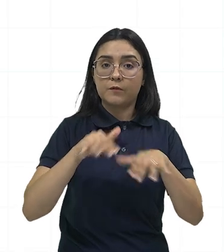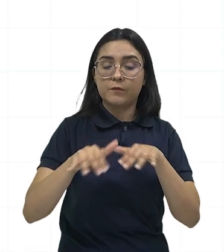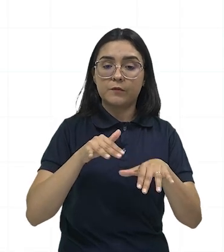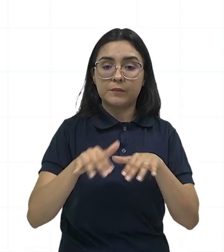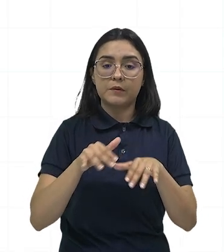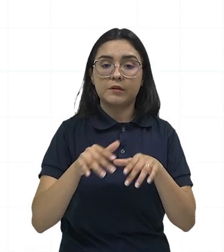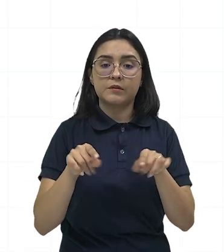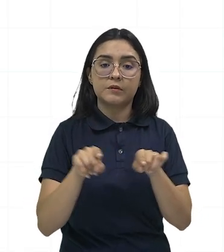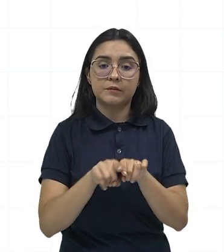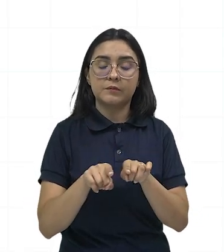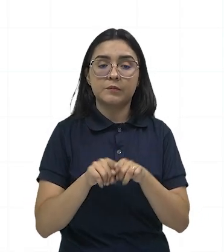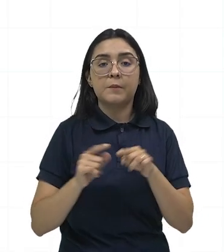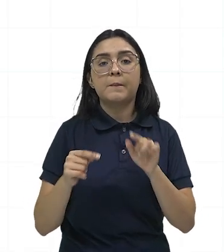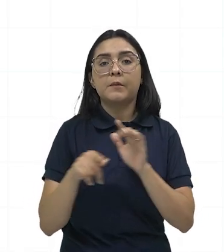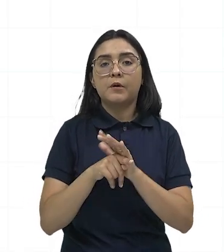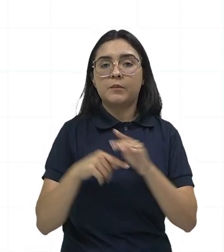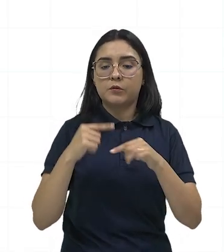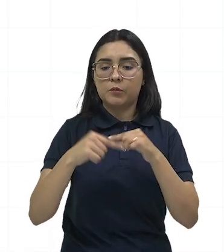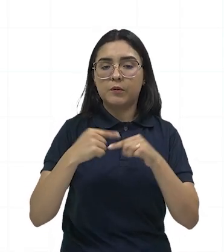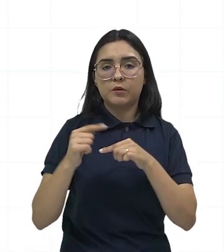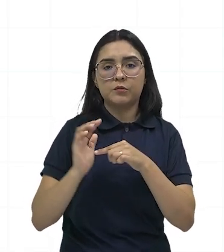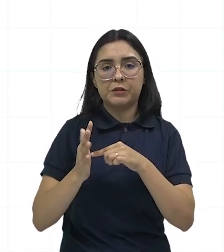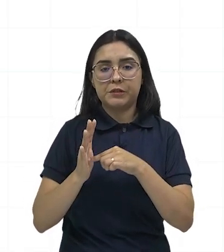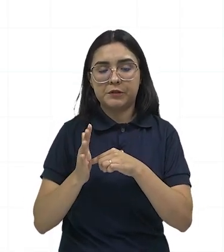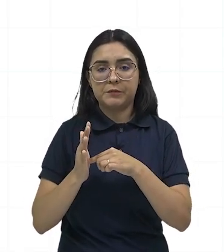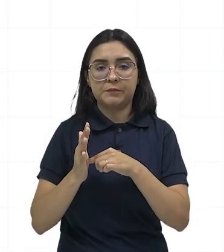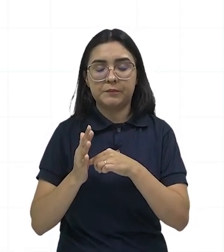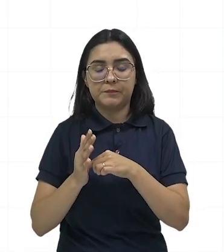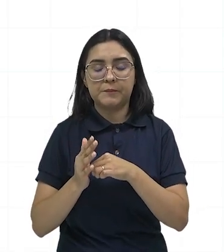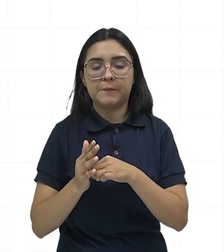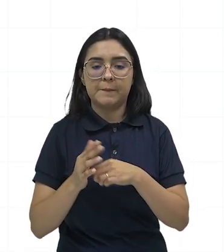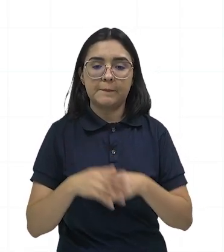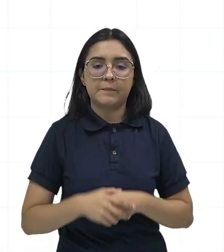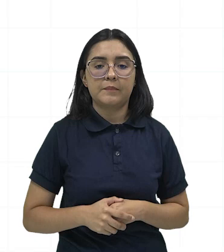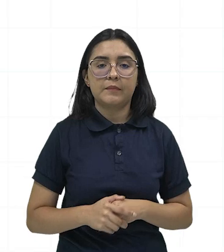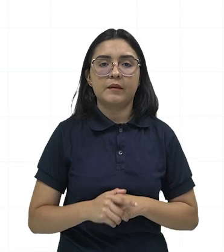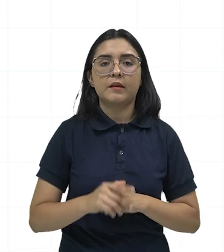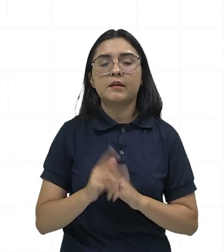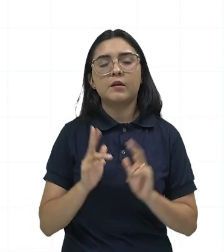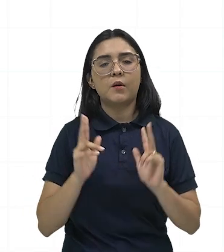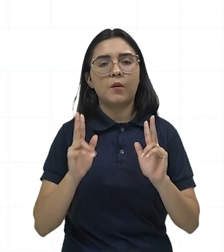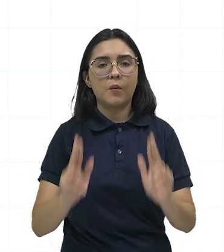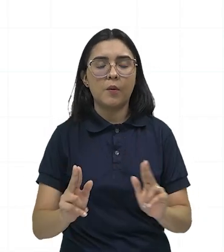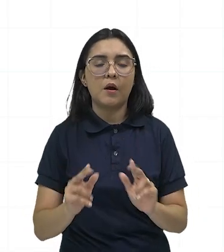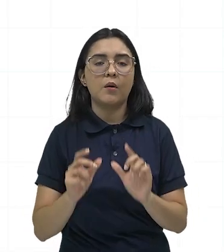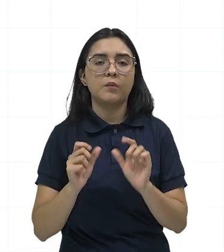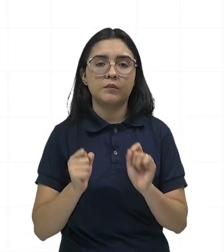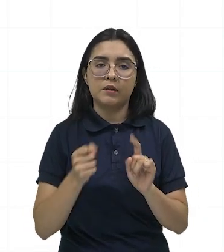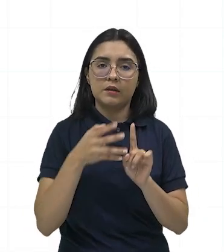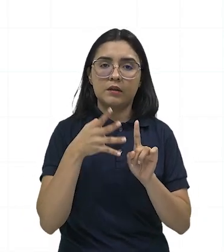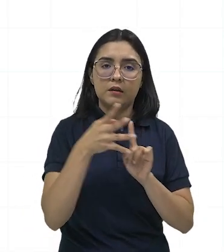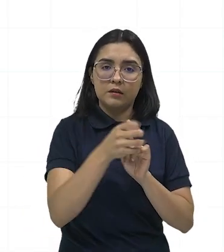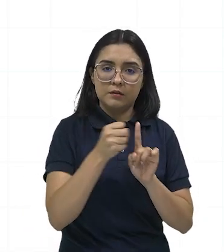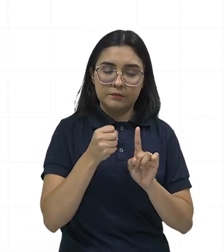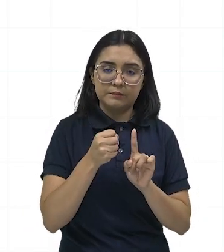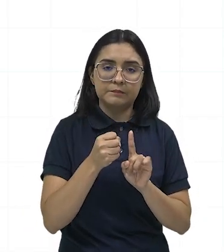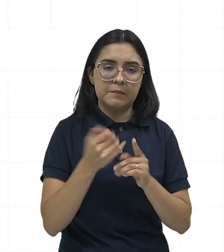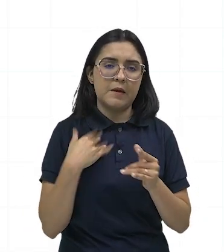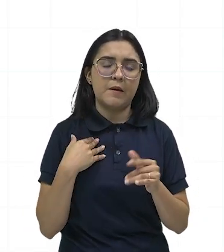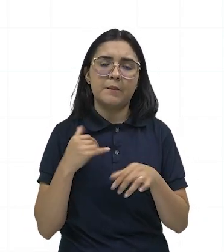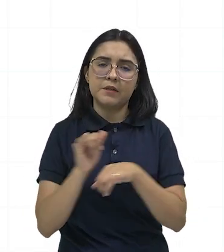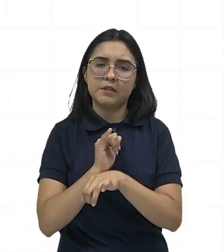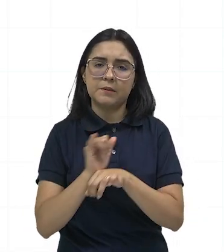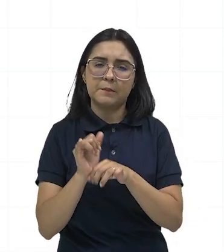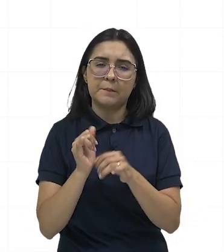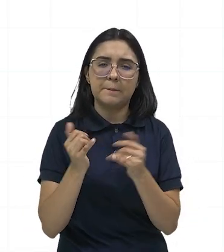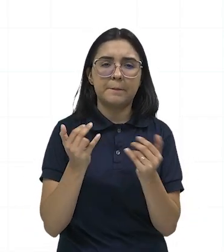das turbinas dos geradores, assim como nas usinas termoelétricas, né? É uma estratégia bem